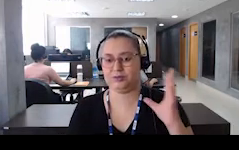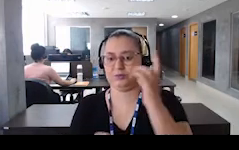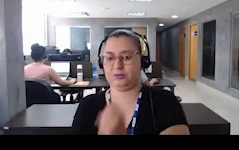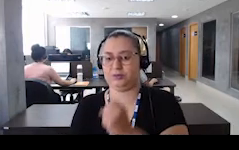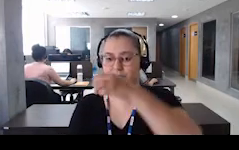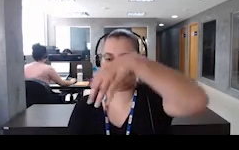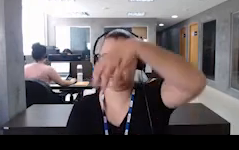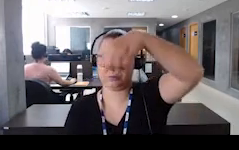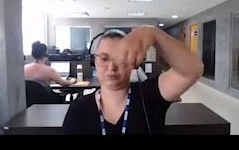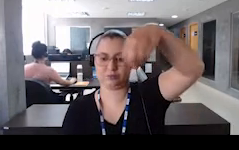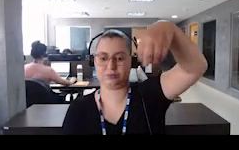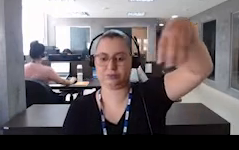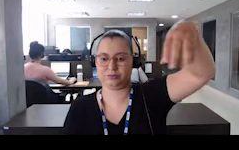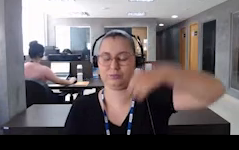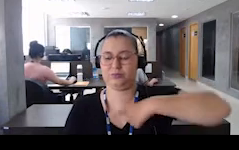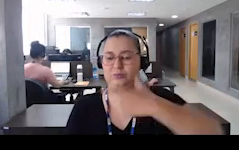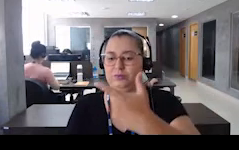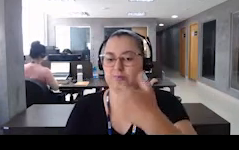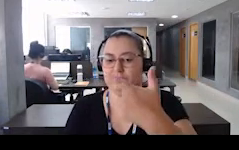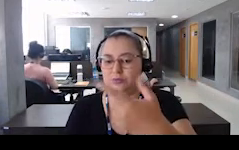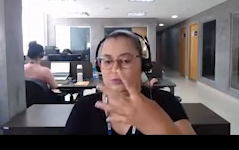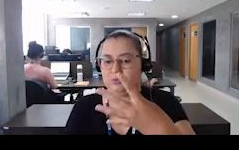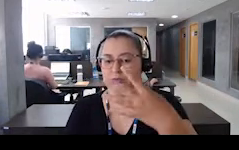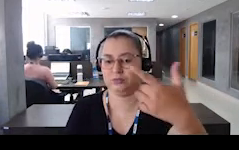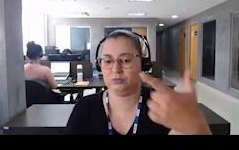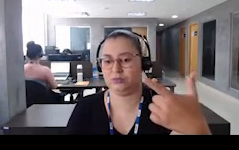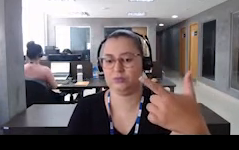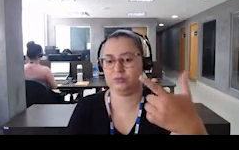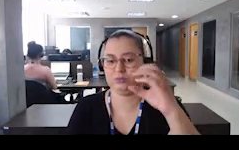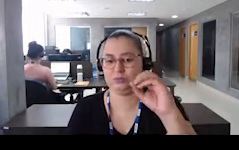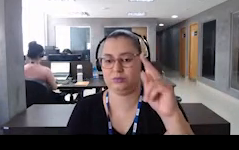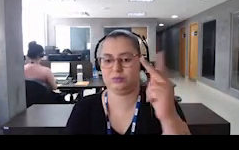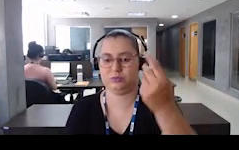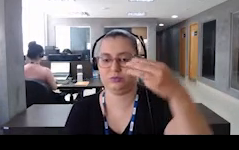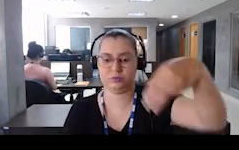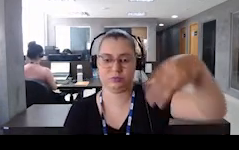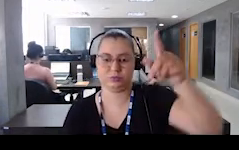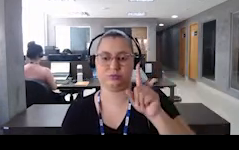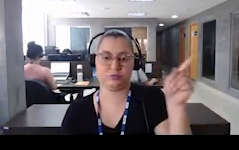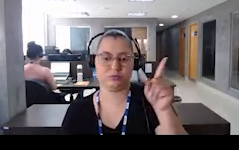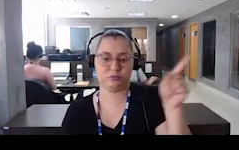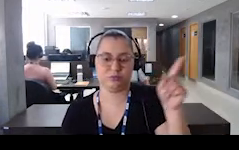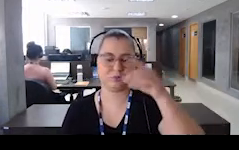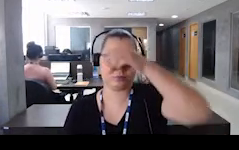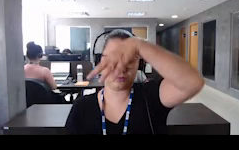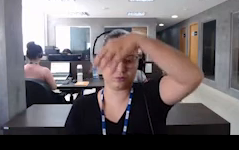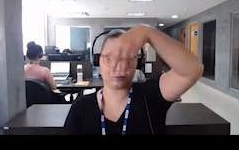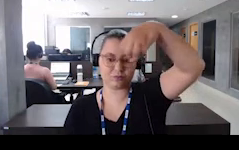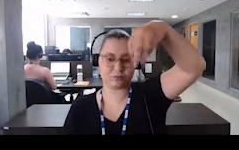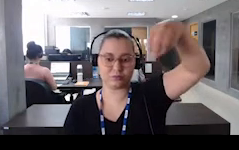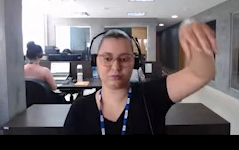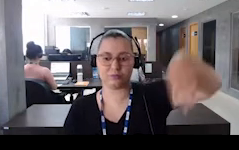das lâmpadas que a gente tem, né? A gente tem 242 ohms de resistência. Aqui no vídeo ele mostra